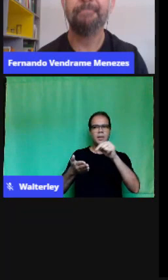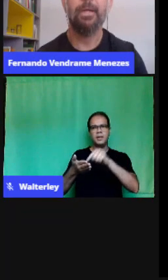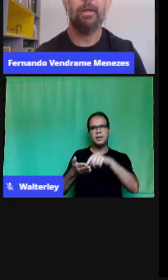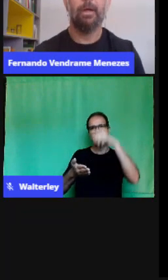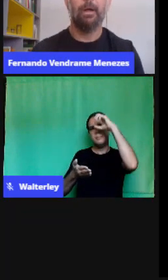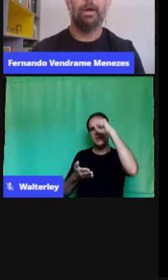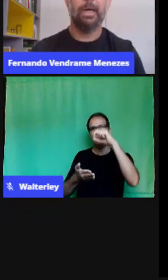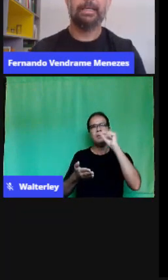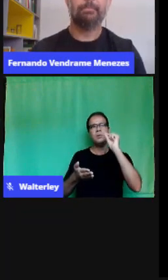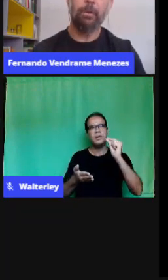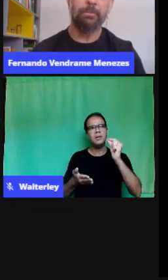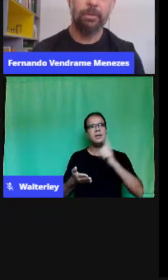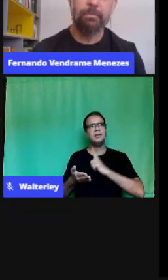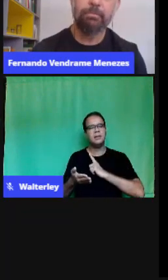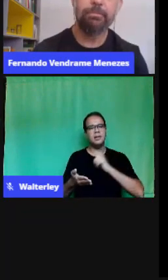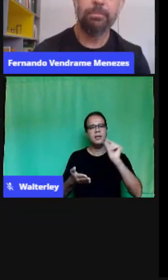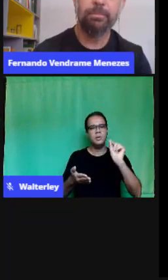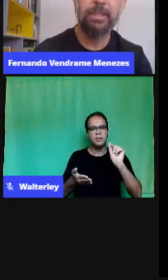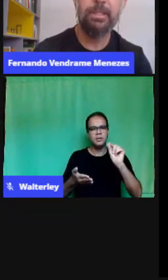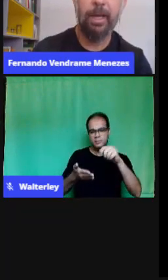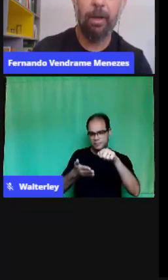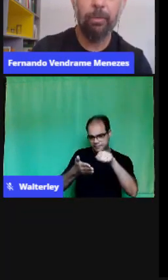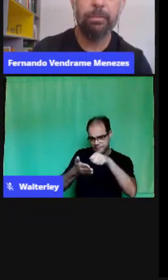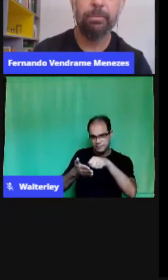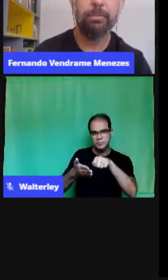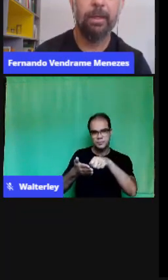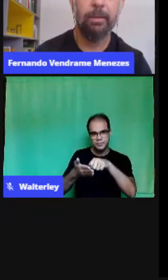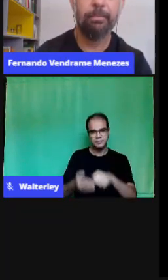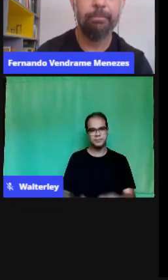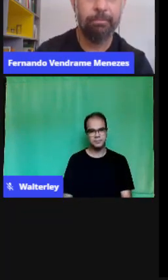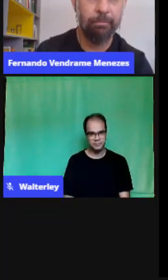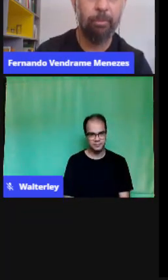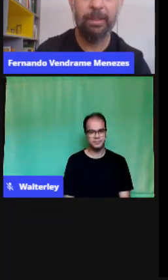bem? Bom, eu encerro